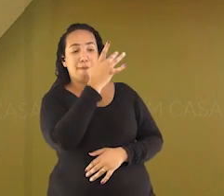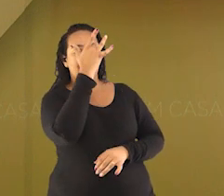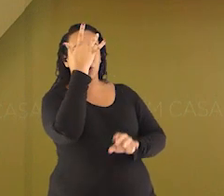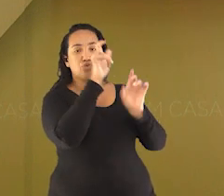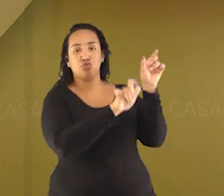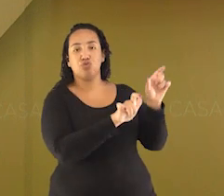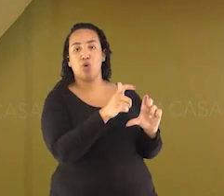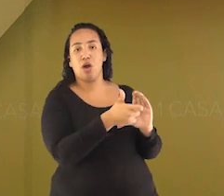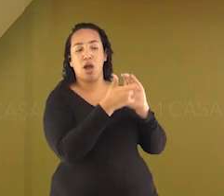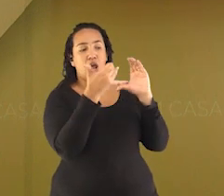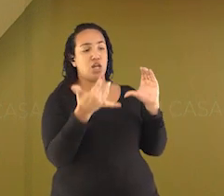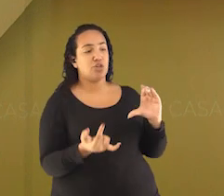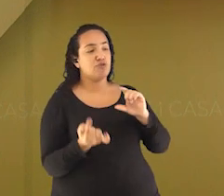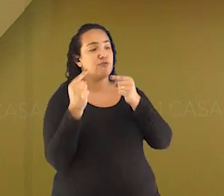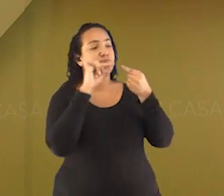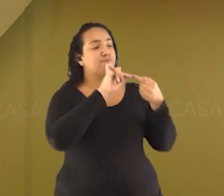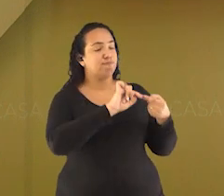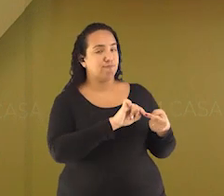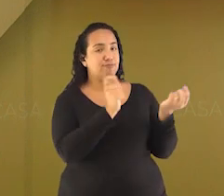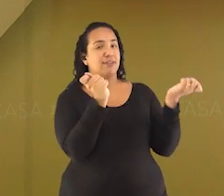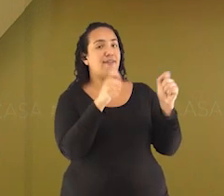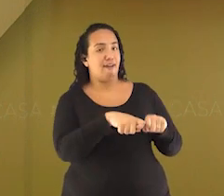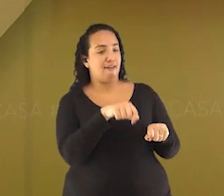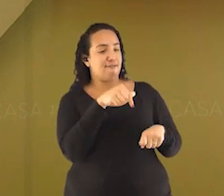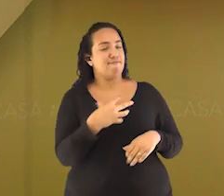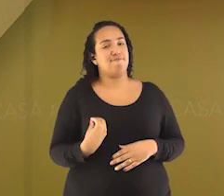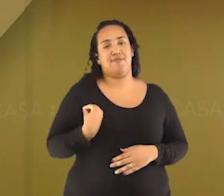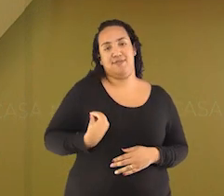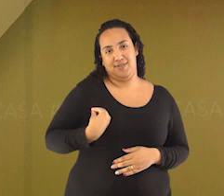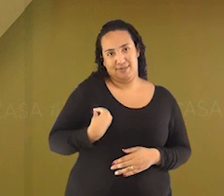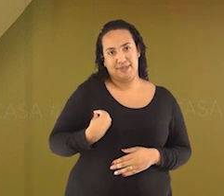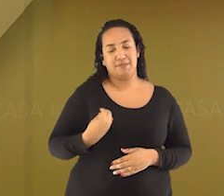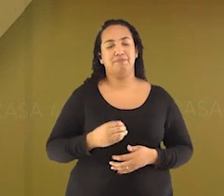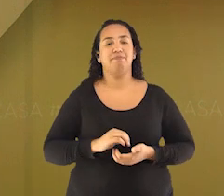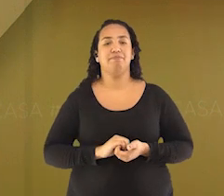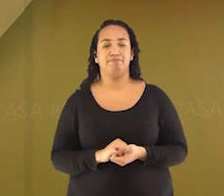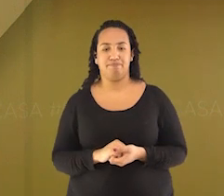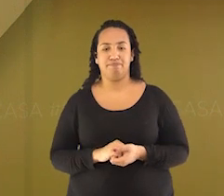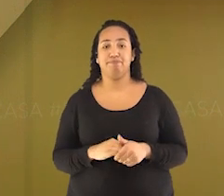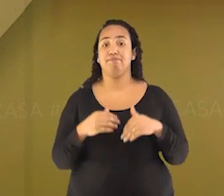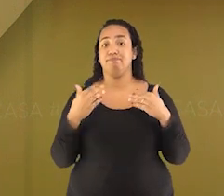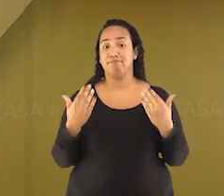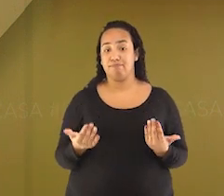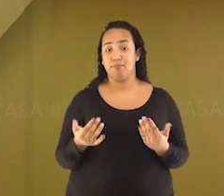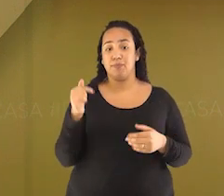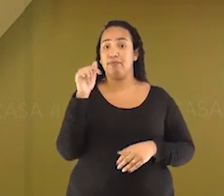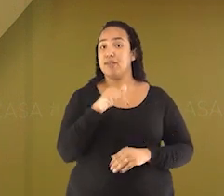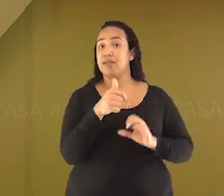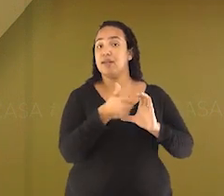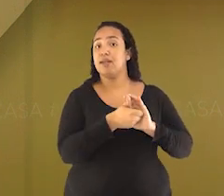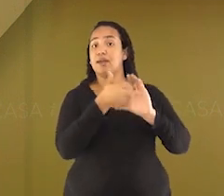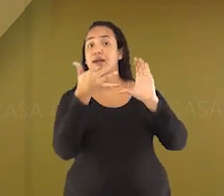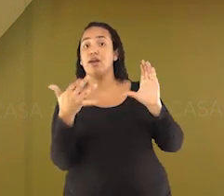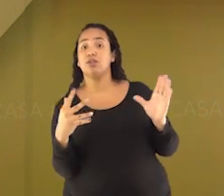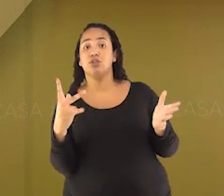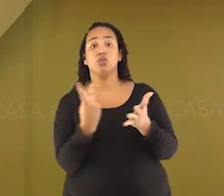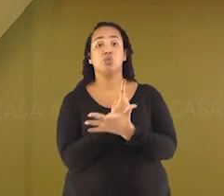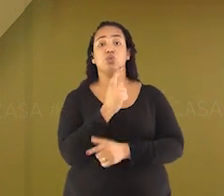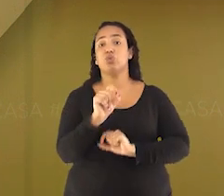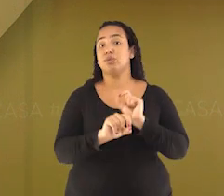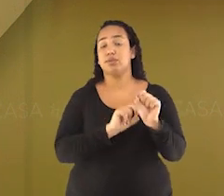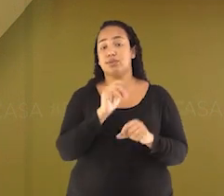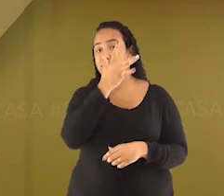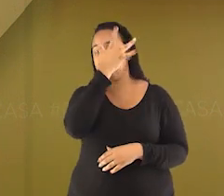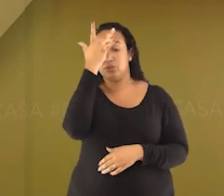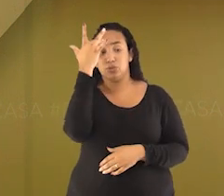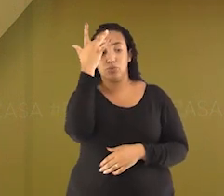características favoráveis à sua sobrevivência em determinado local, certo? Essas características, gente, tornam esses